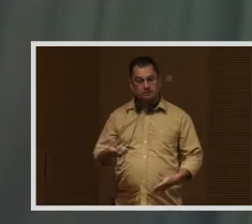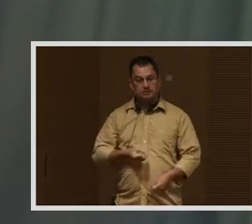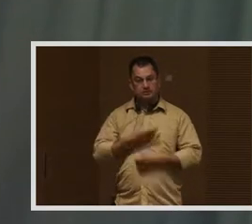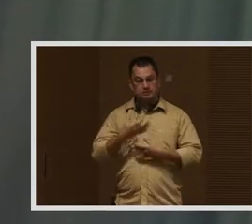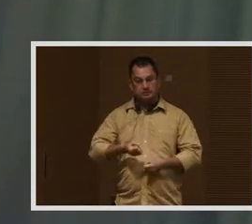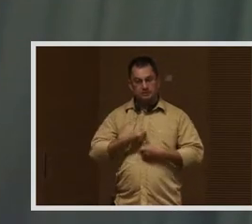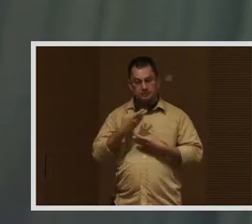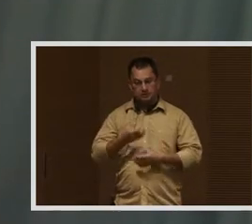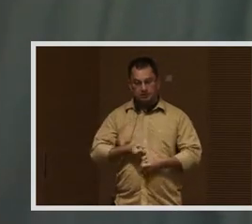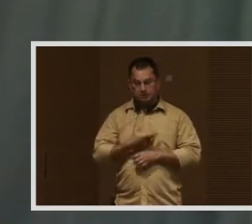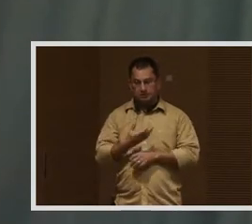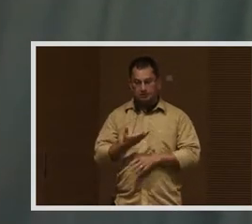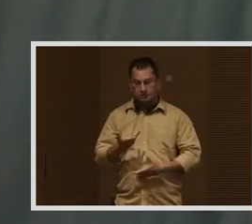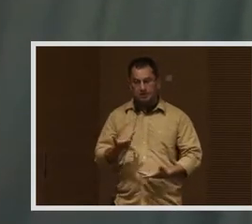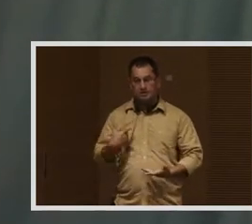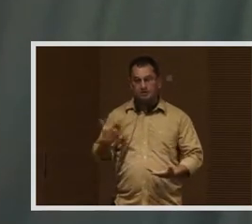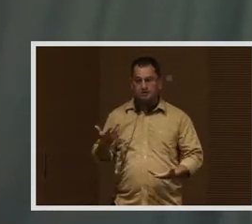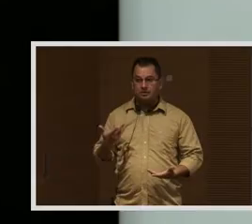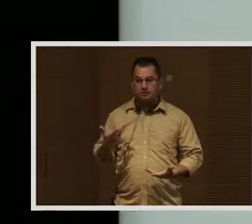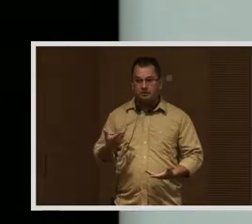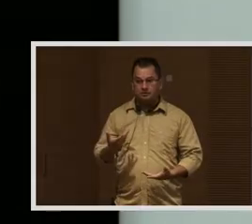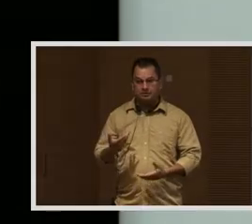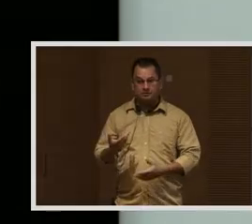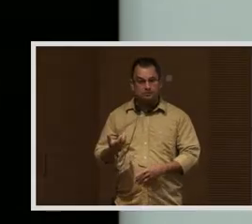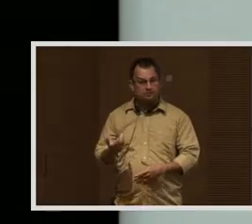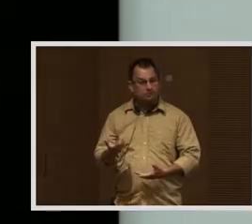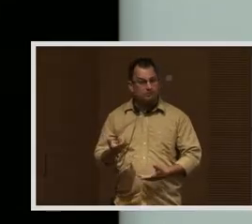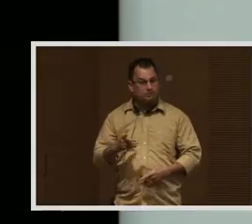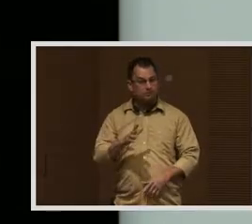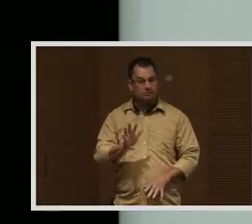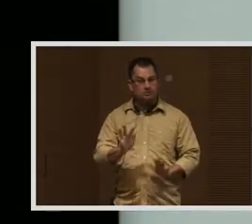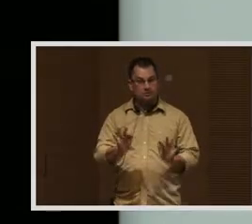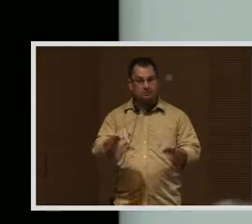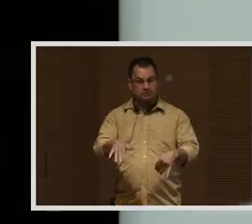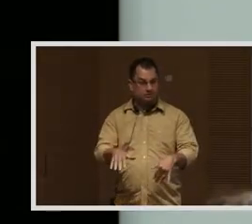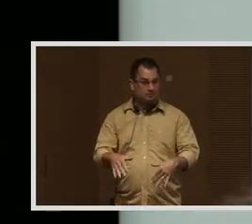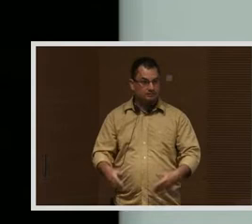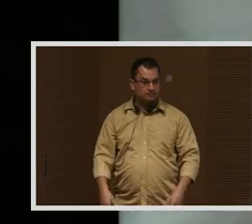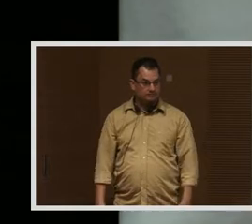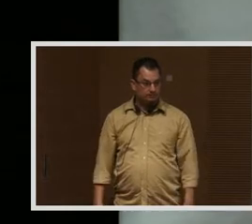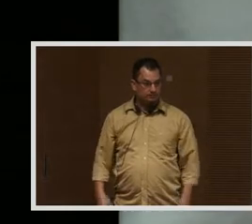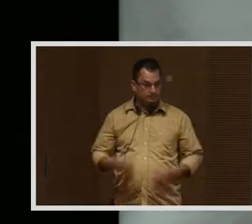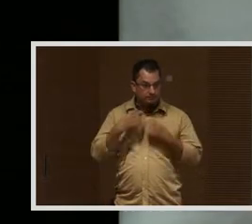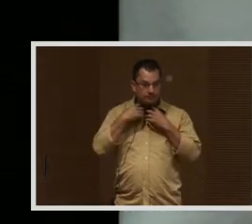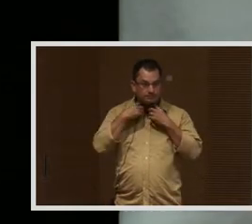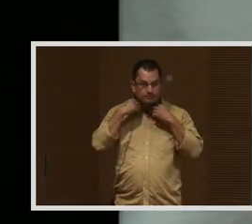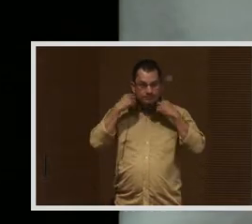deveria acompanhar esse fim. Funeral Blues by W. H. Jordan.